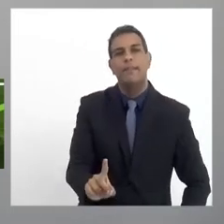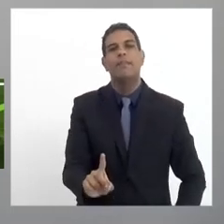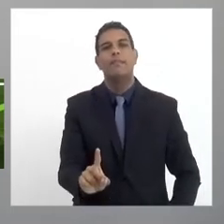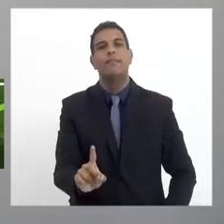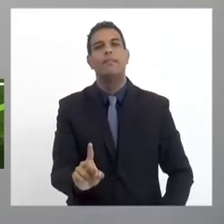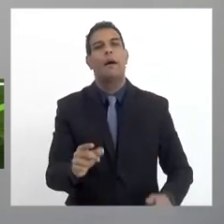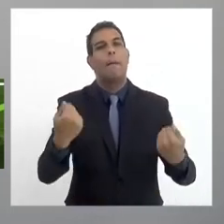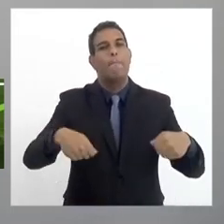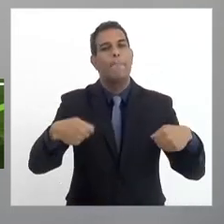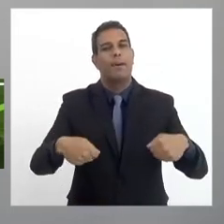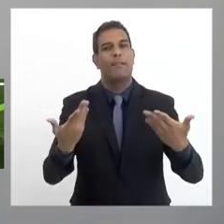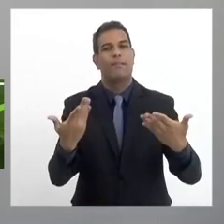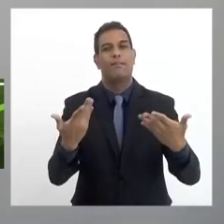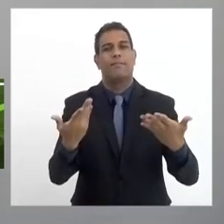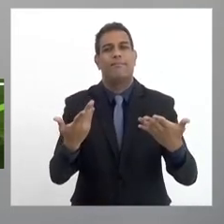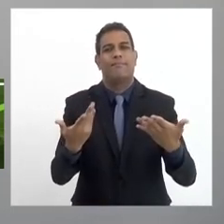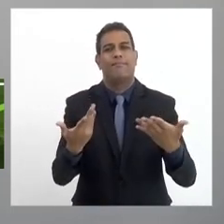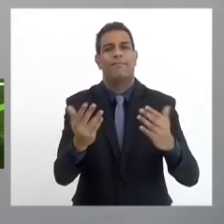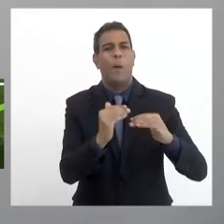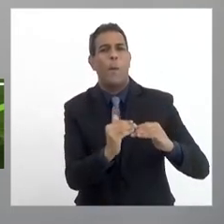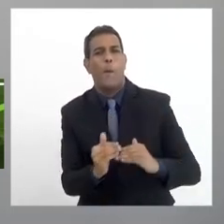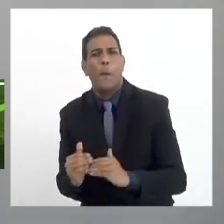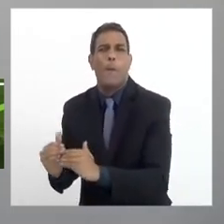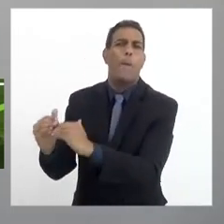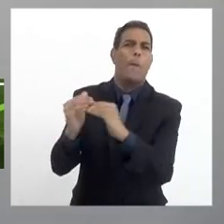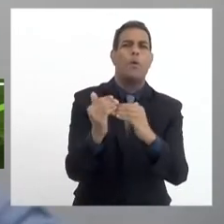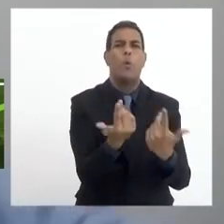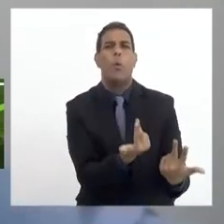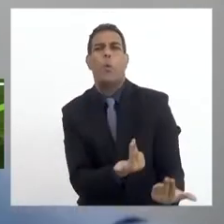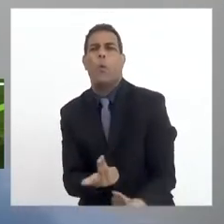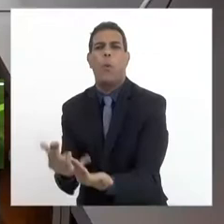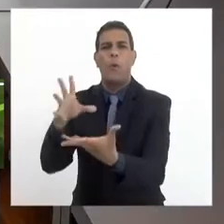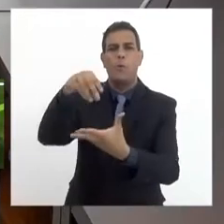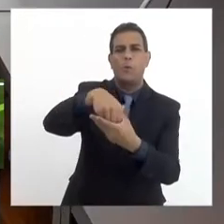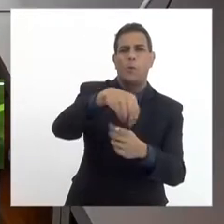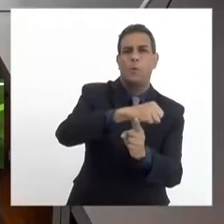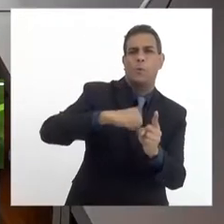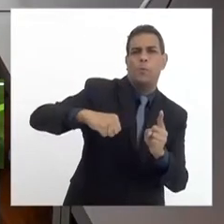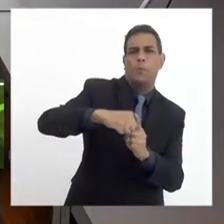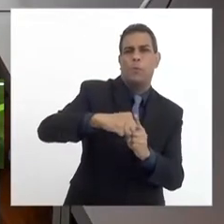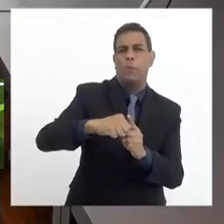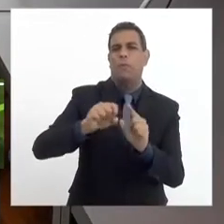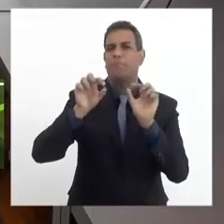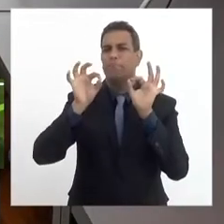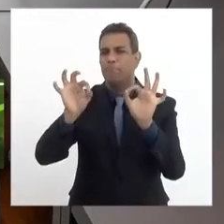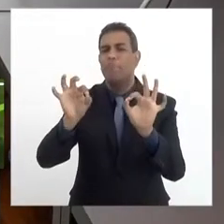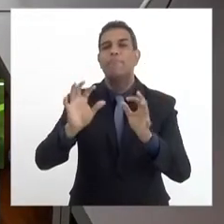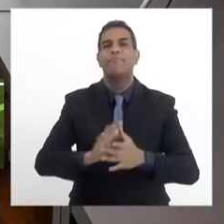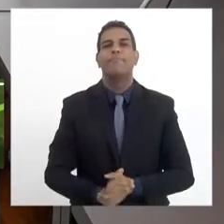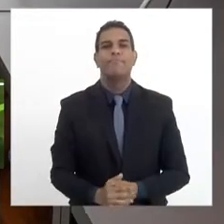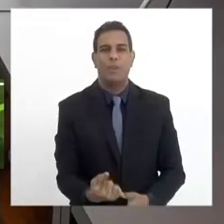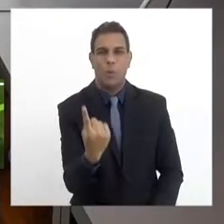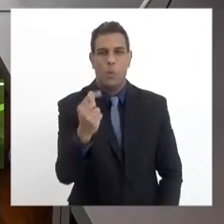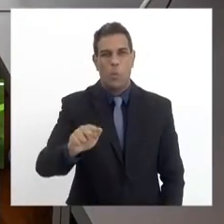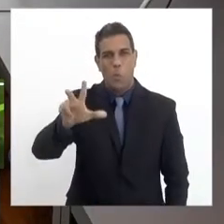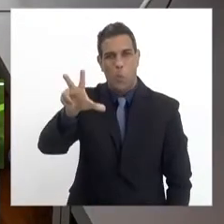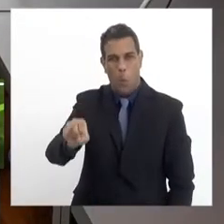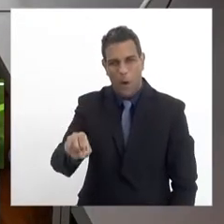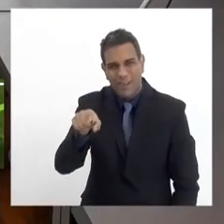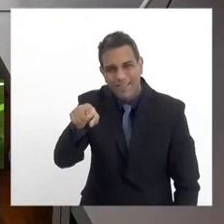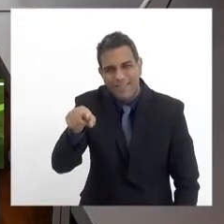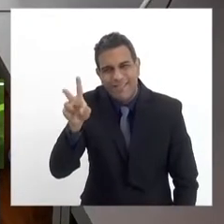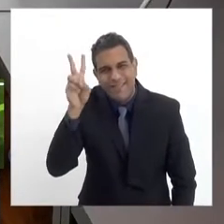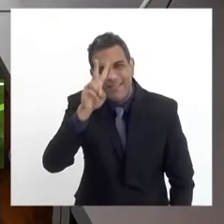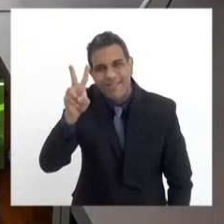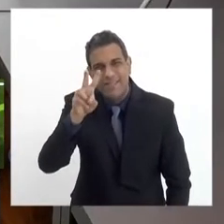disse o Rodrigo agora, não tratar desiguais como iguais. Terminando a sua fala, uma certa vez, um aluno, isso é verdade,